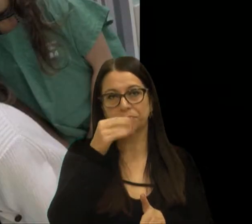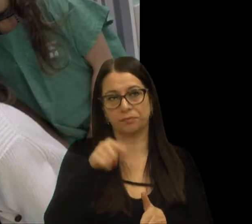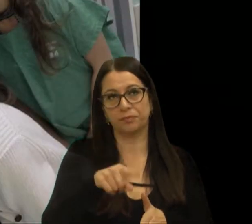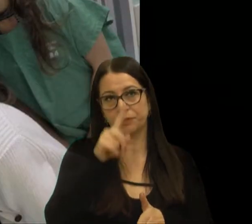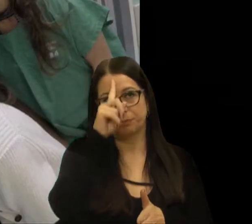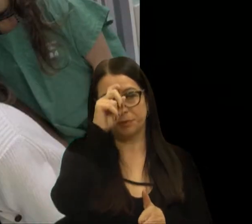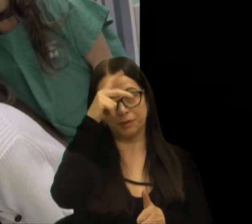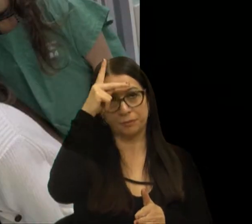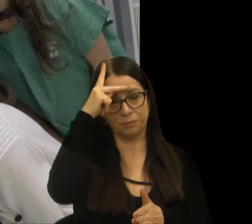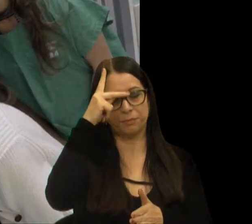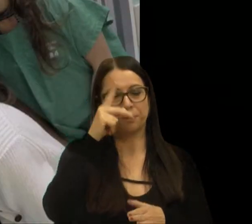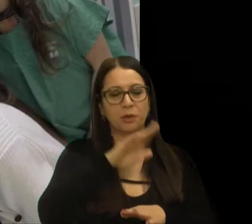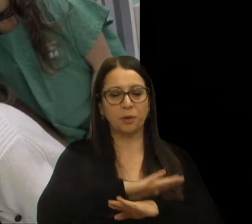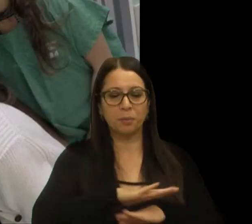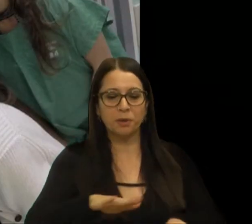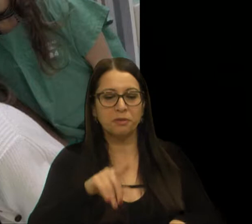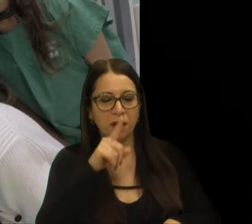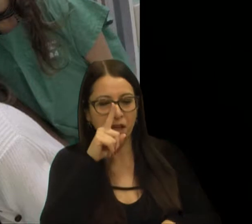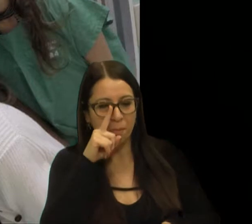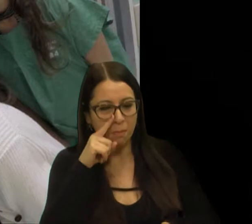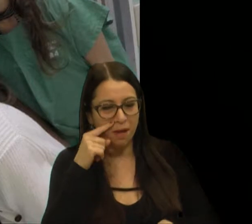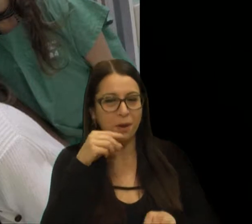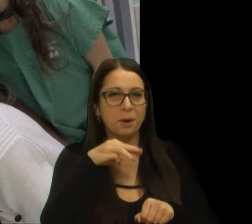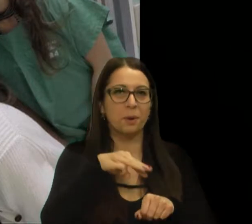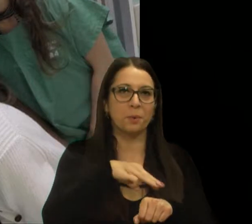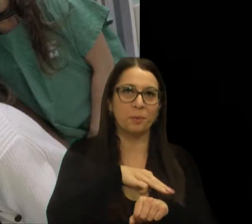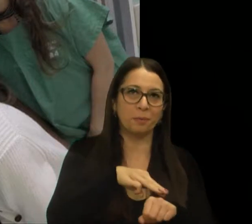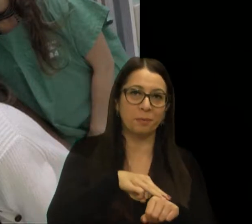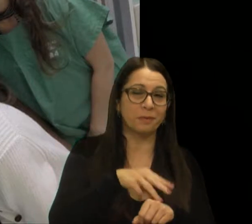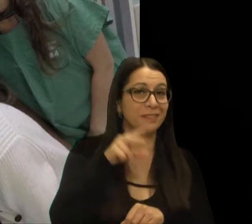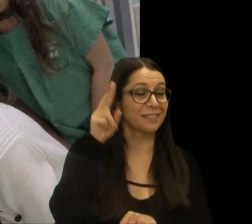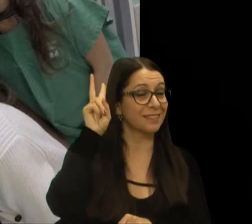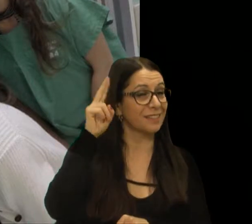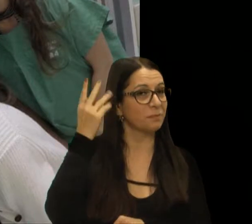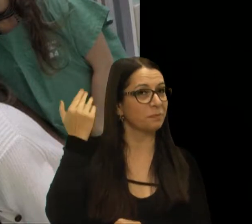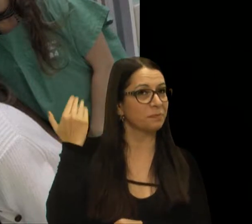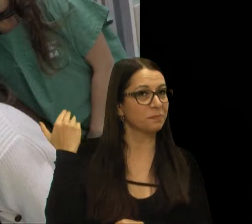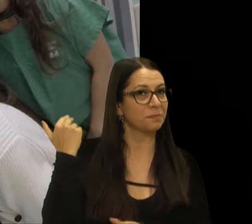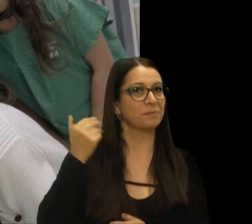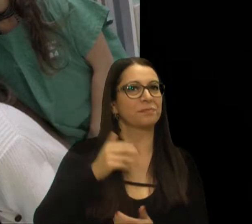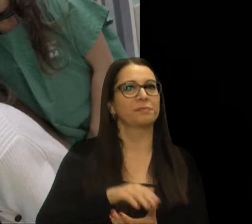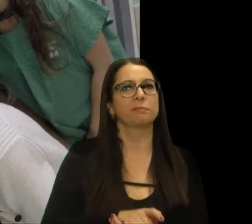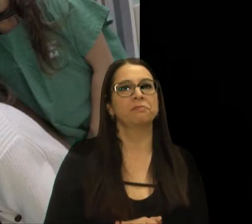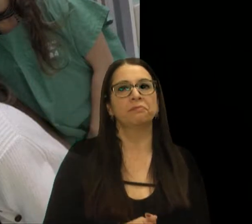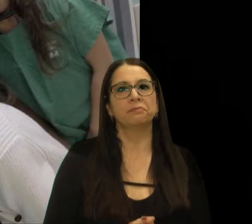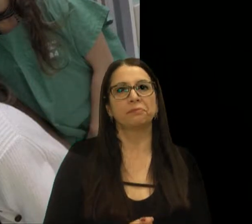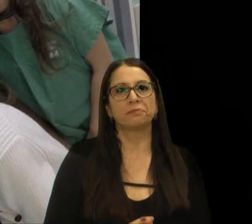aquele piso amarelinho com marrom, que eu tenho uma lembrança antiga disso,